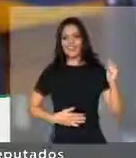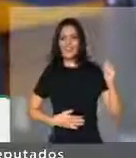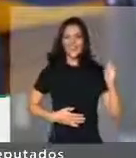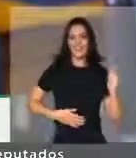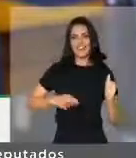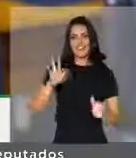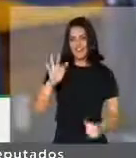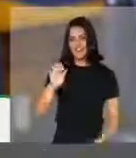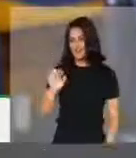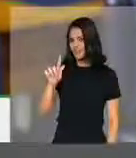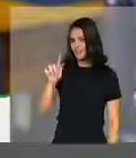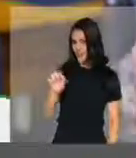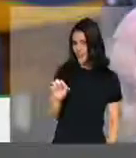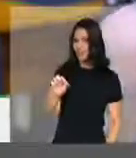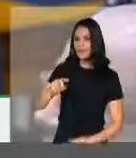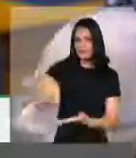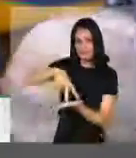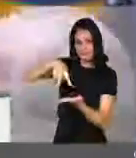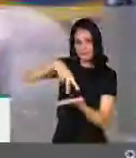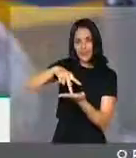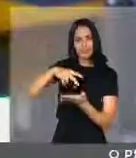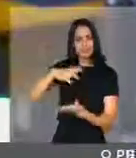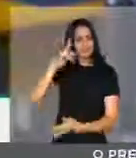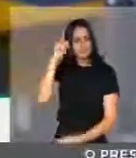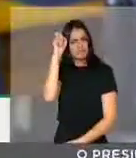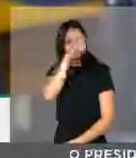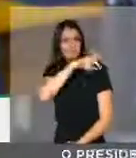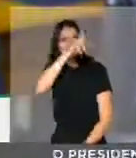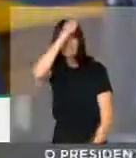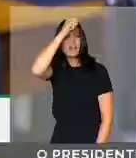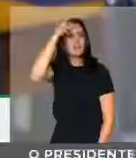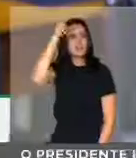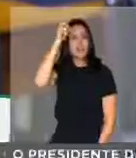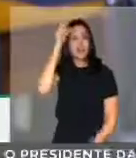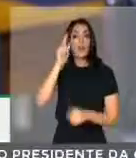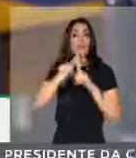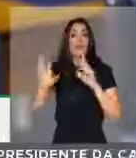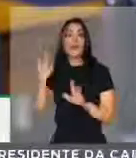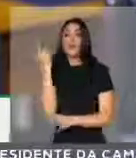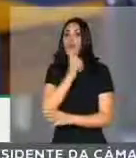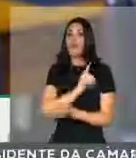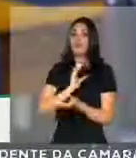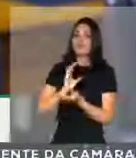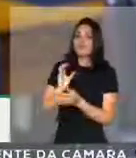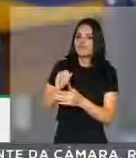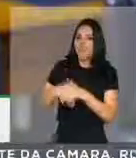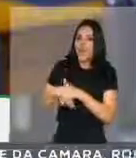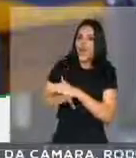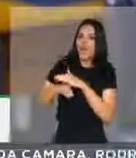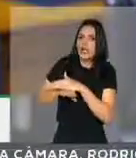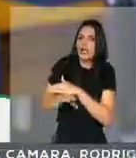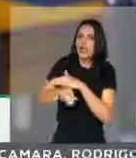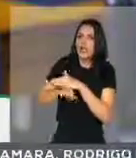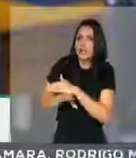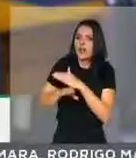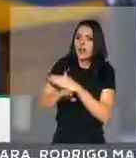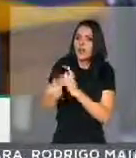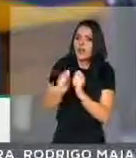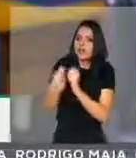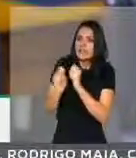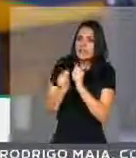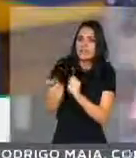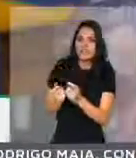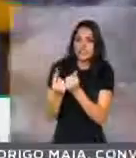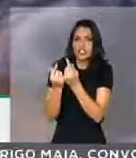dificuldades, a Prefeitura Municipal de Pedra de Fogo conseguiu juntar cada centavo e conseguiu mostrar com ações,